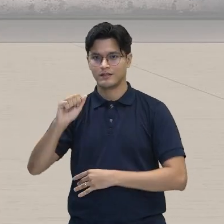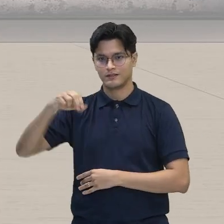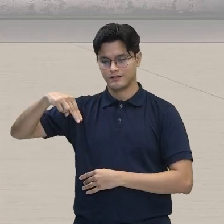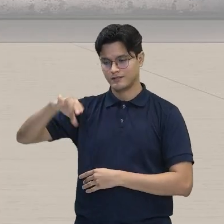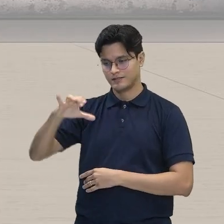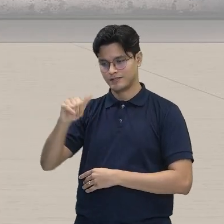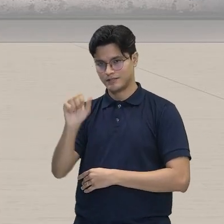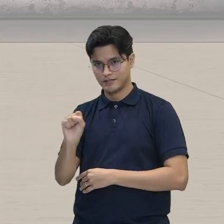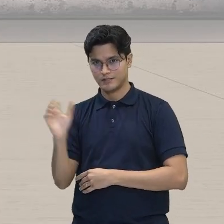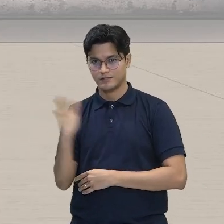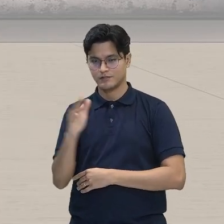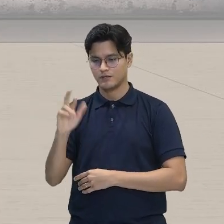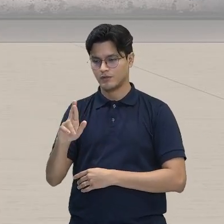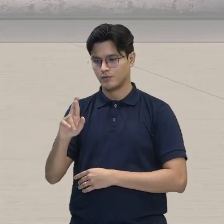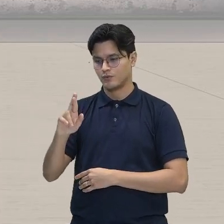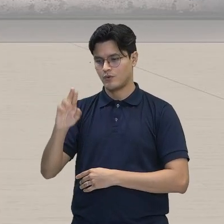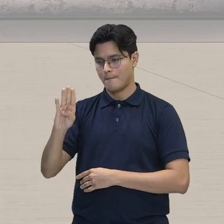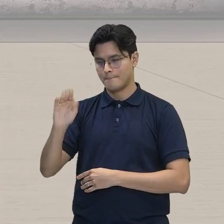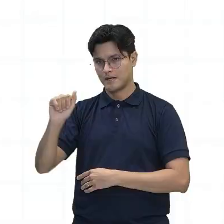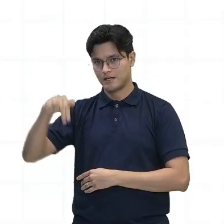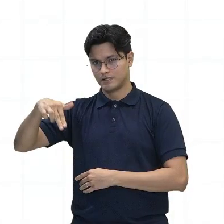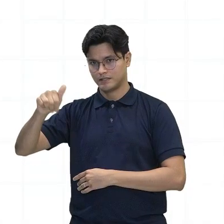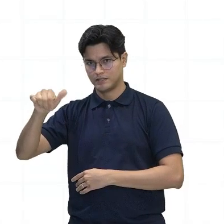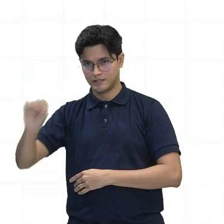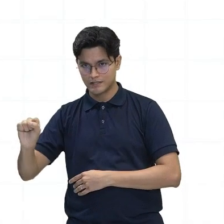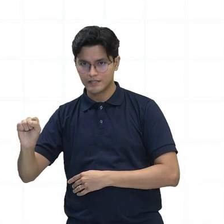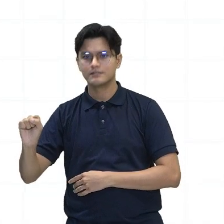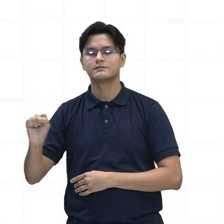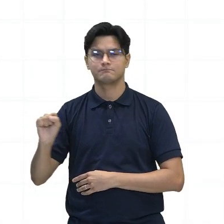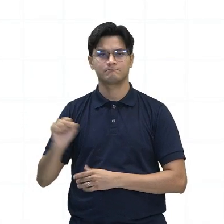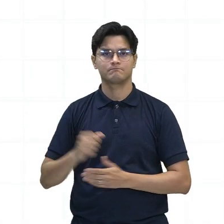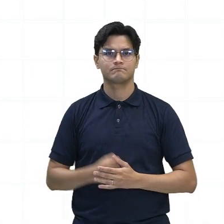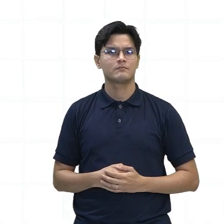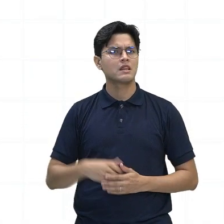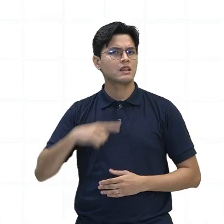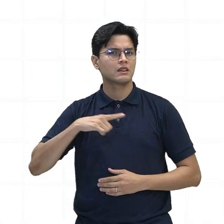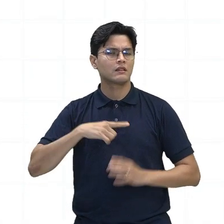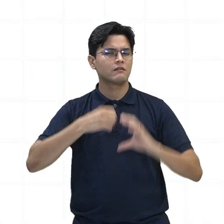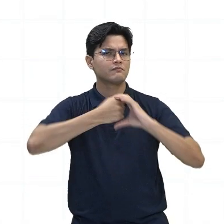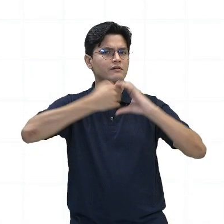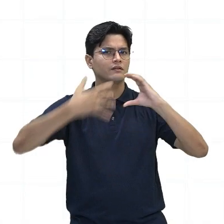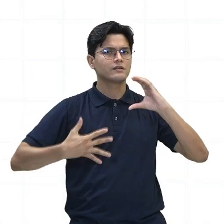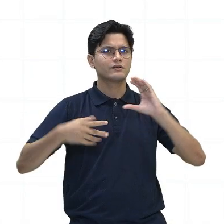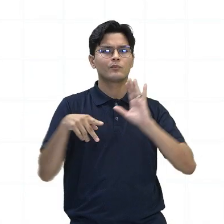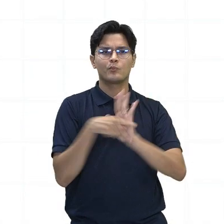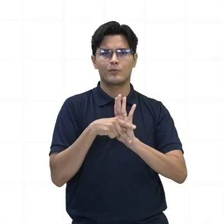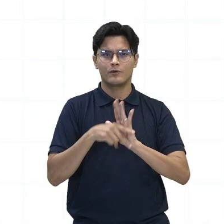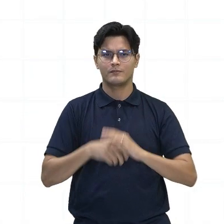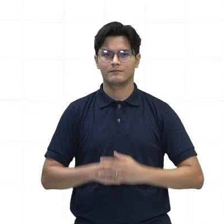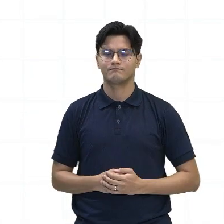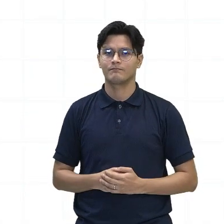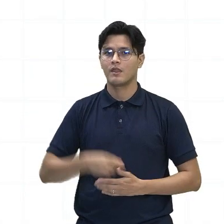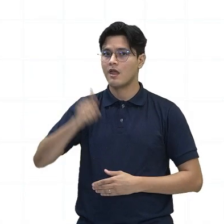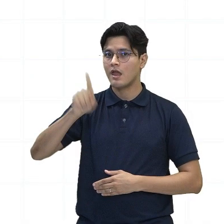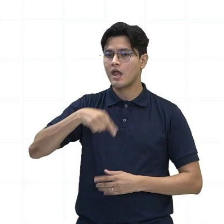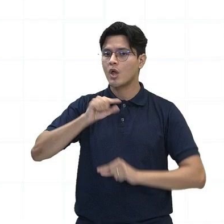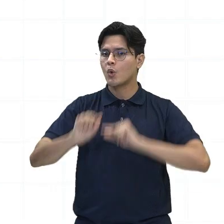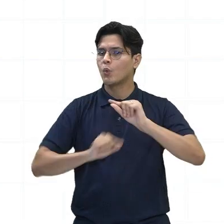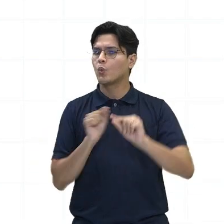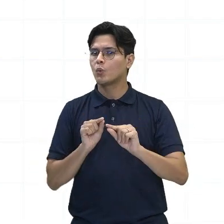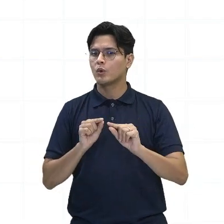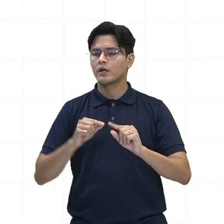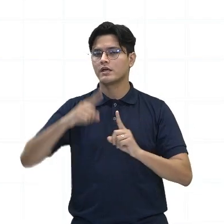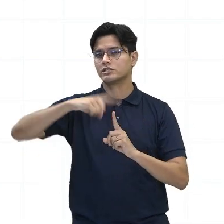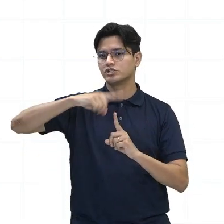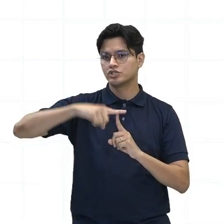próprias características. Vamos relembrar quais são? Olha só. Primeiro, é um estilo que proporciona